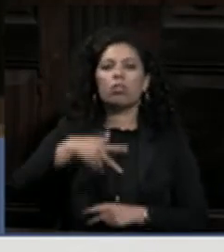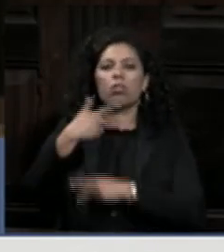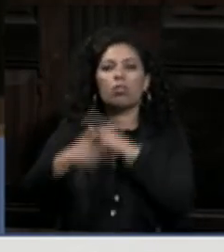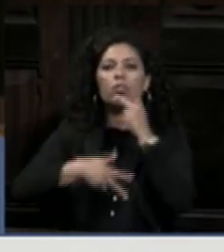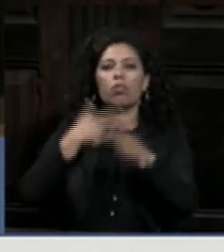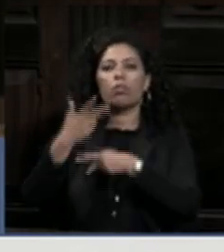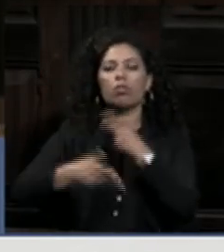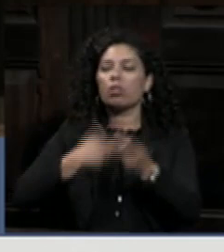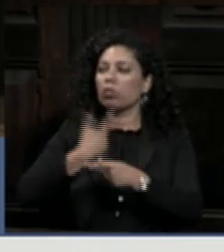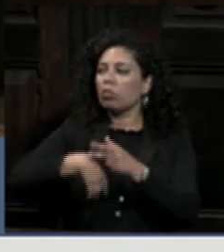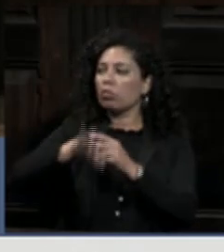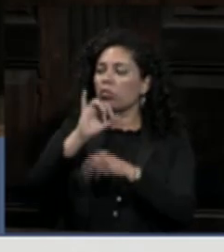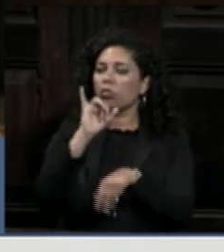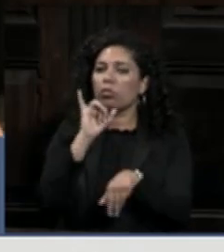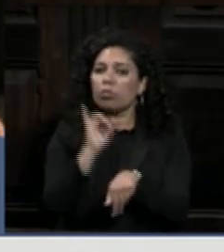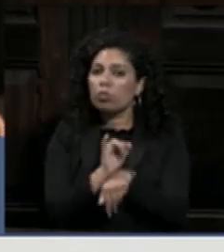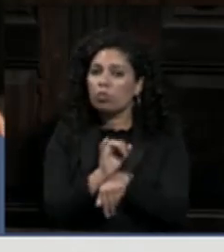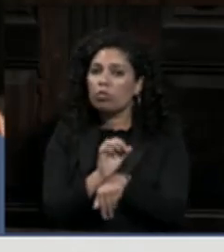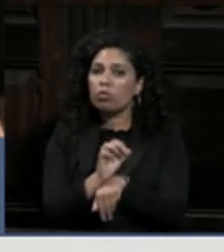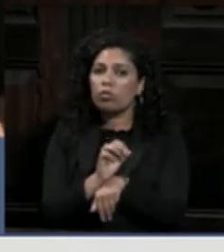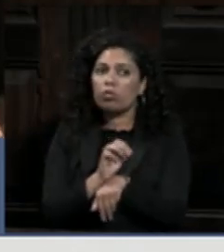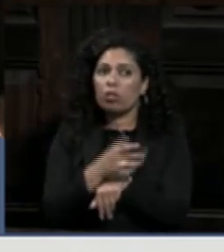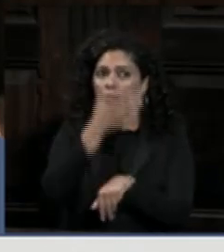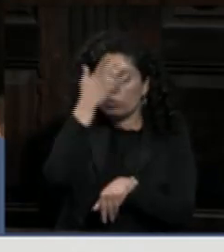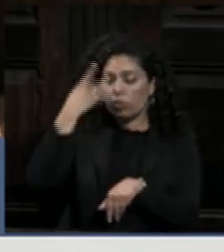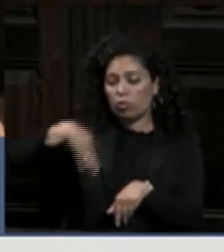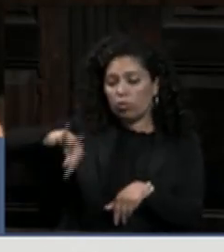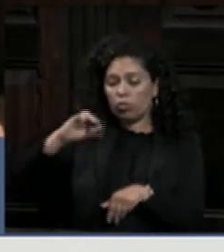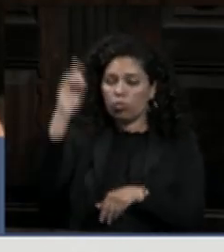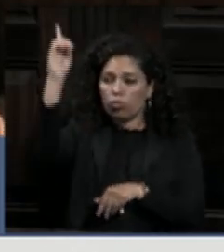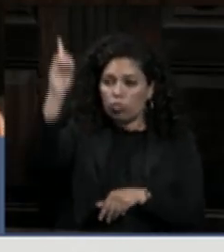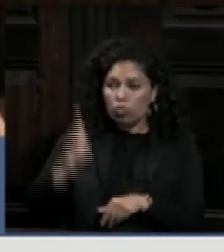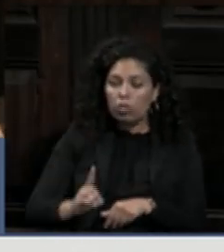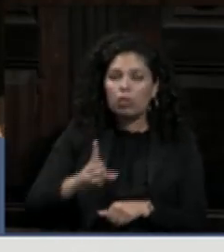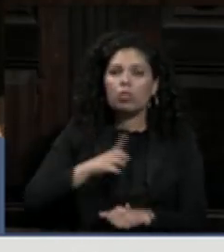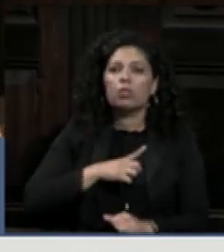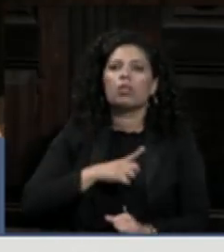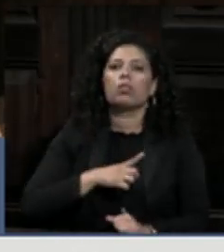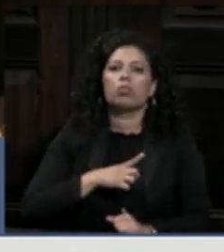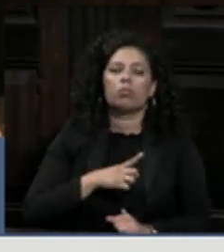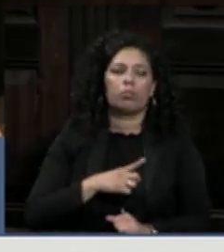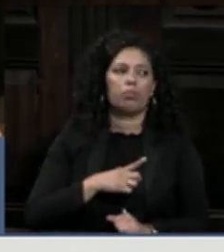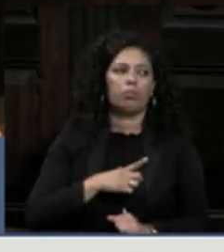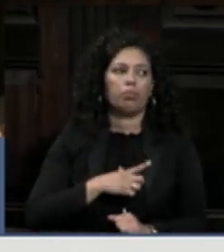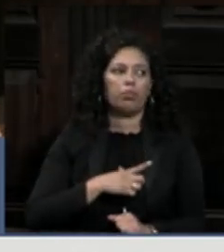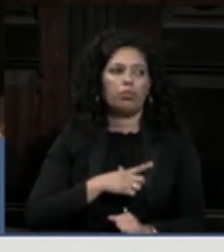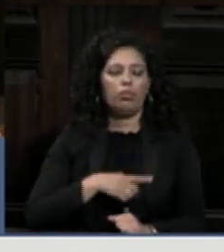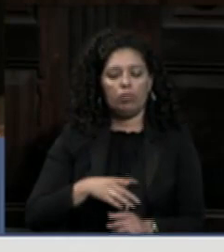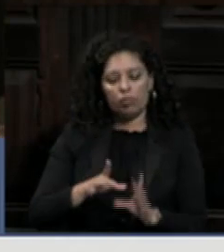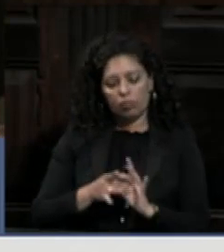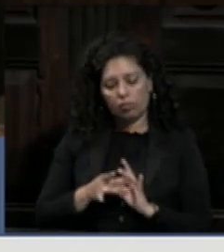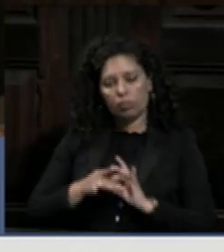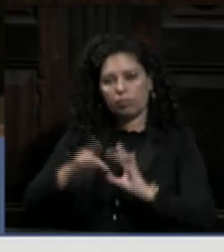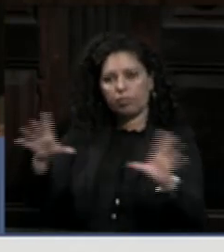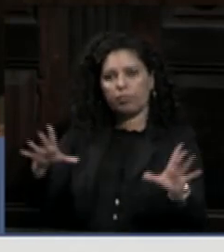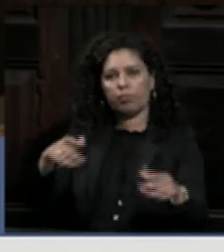democrático de direito das liberdades